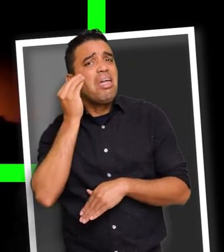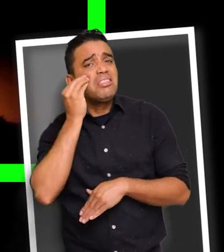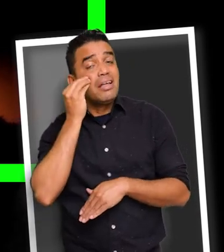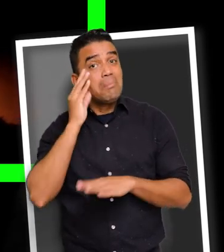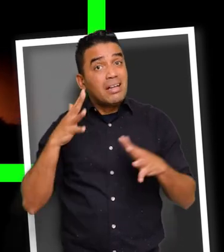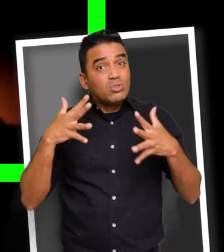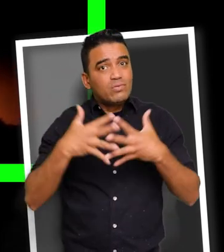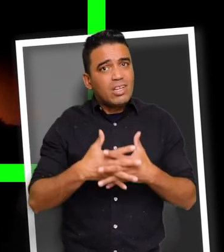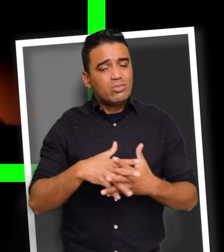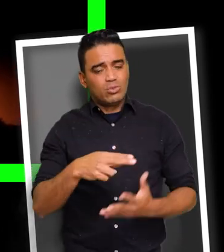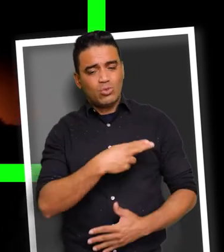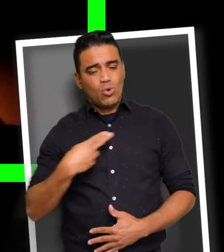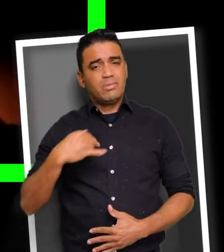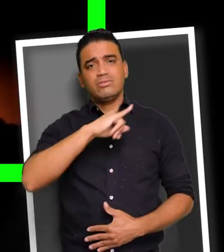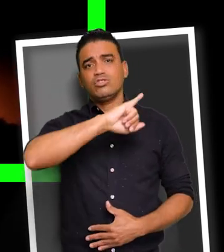haver confusão, sou João,